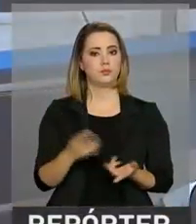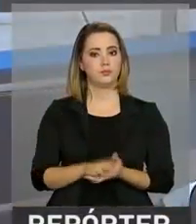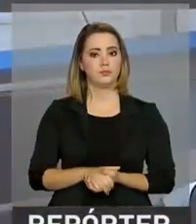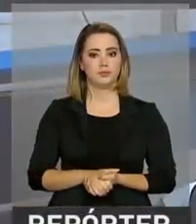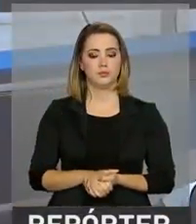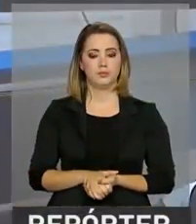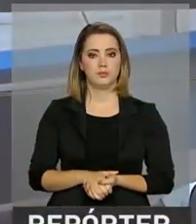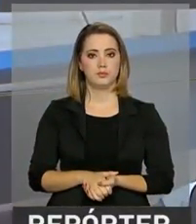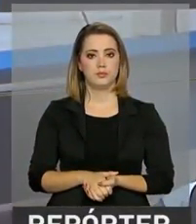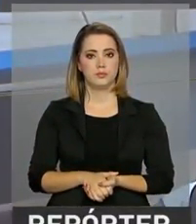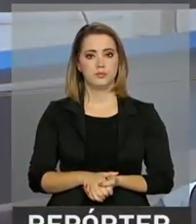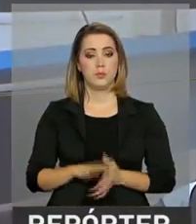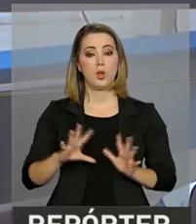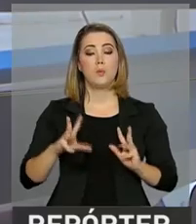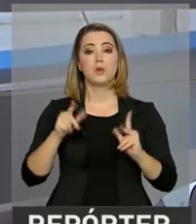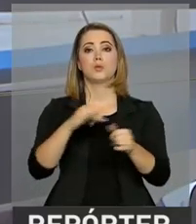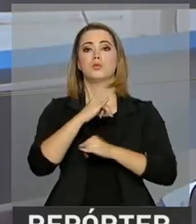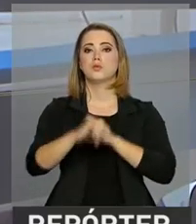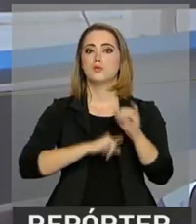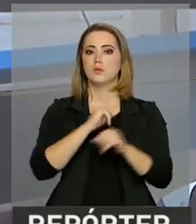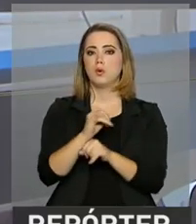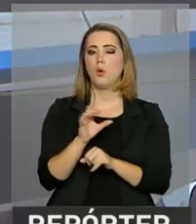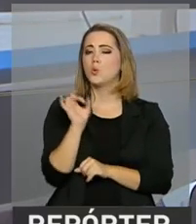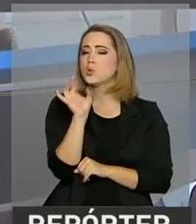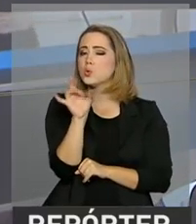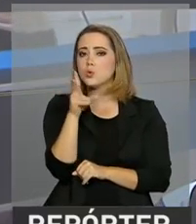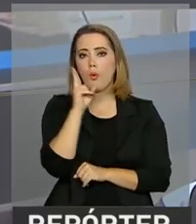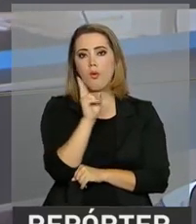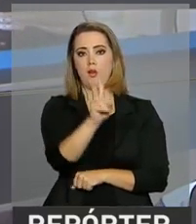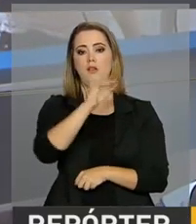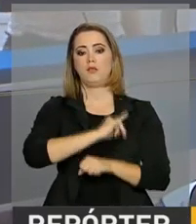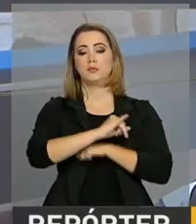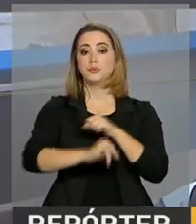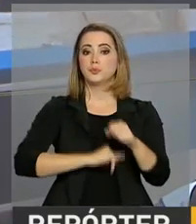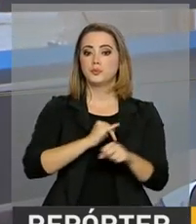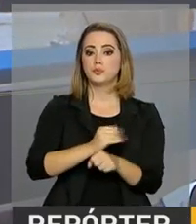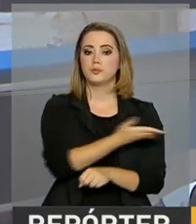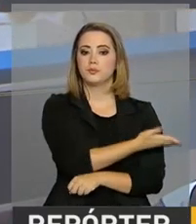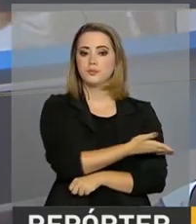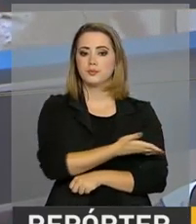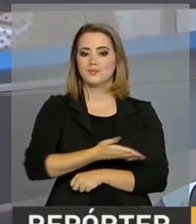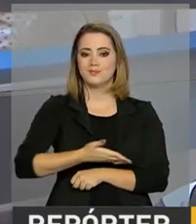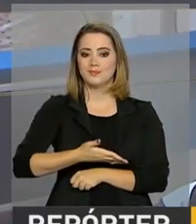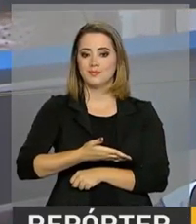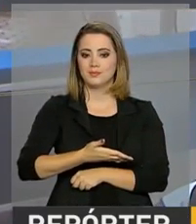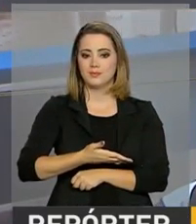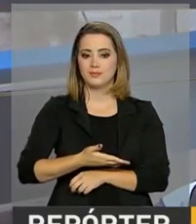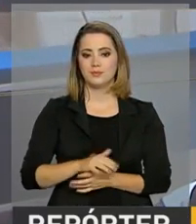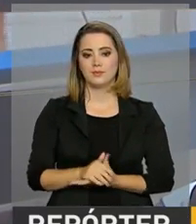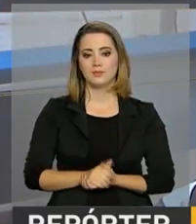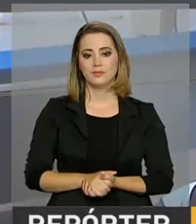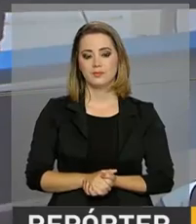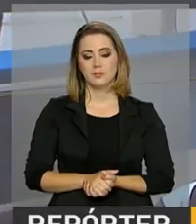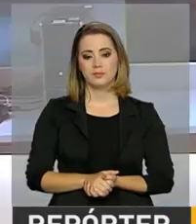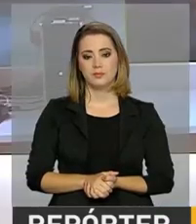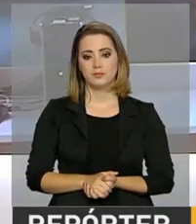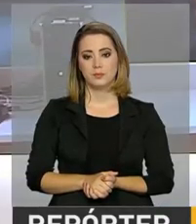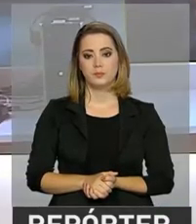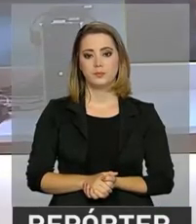e olha pra todas as informações sobre o assunto basta acessar o site sisu.mec.gov.br